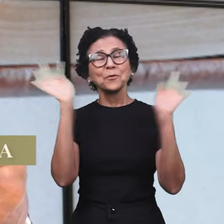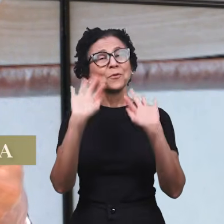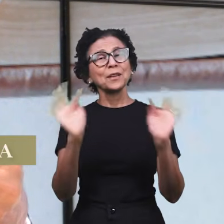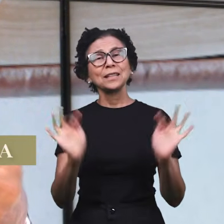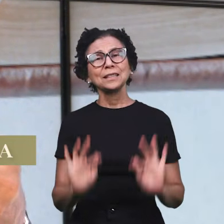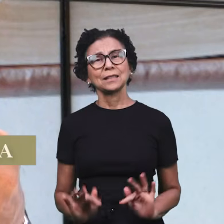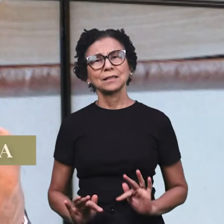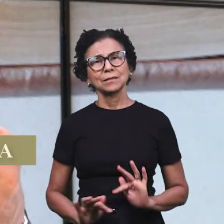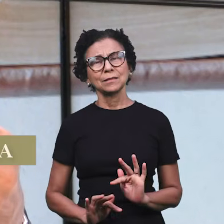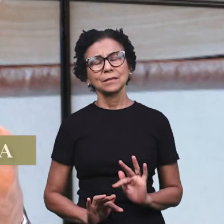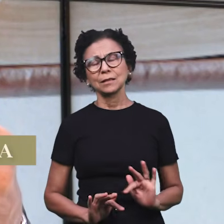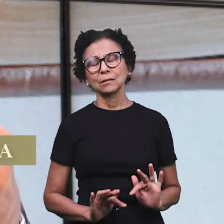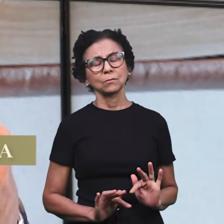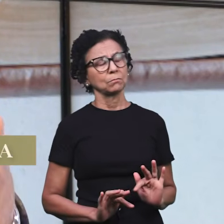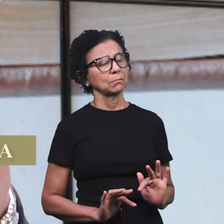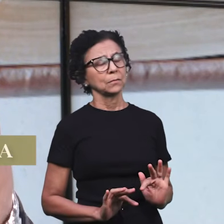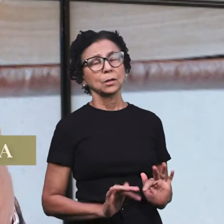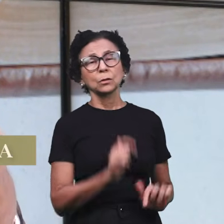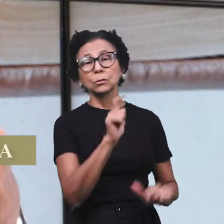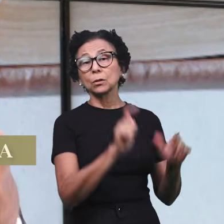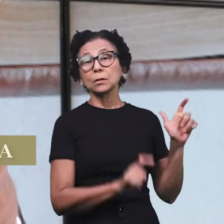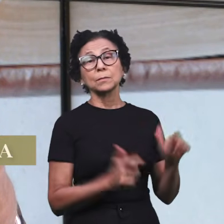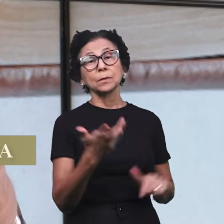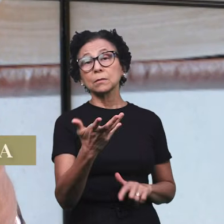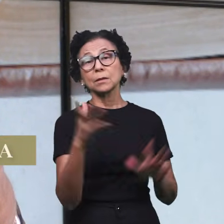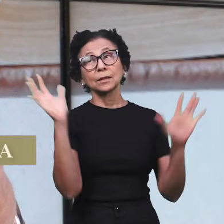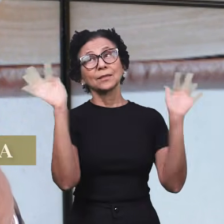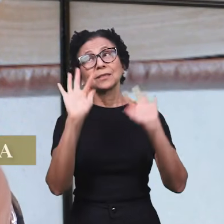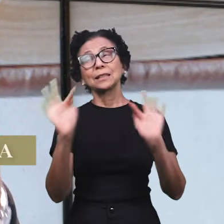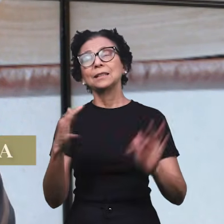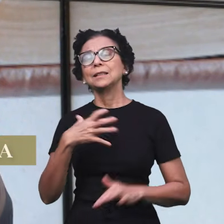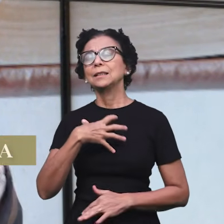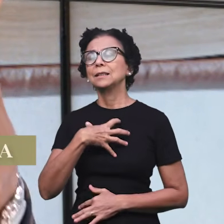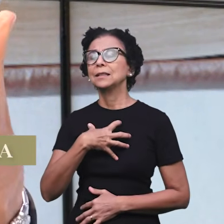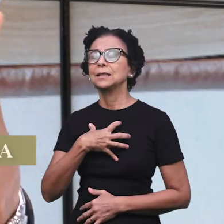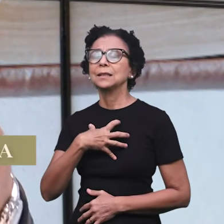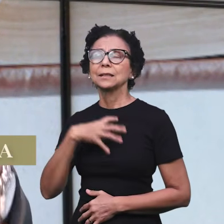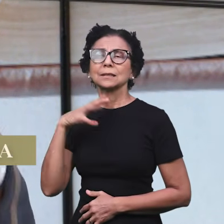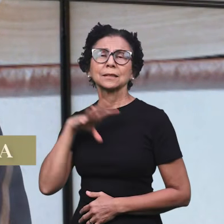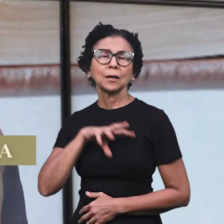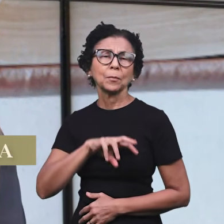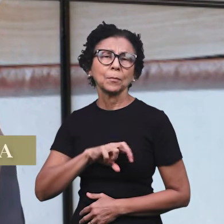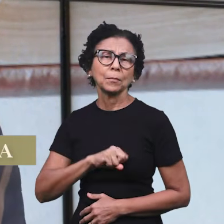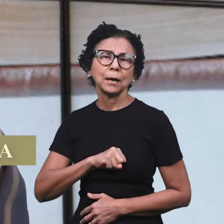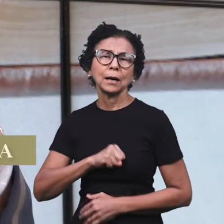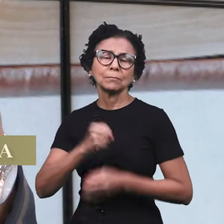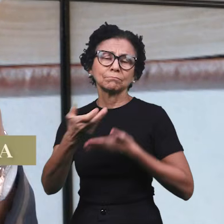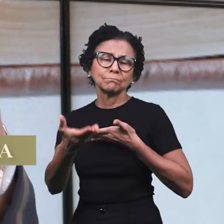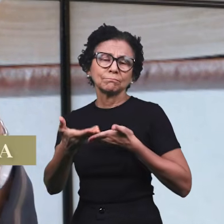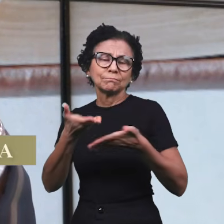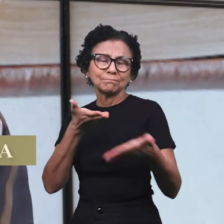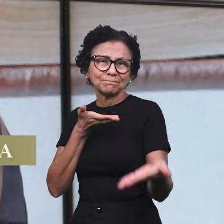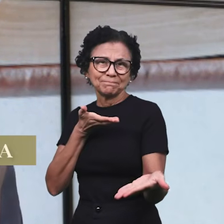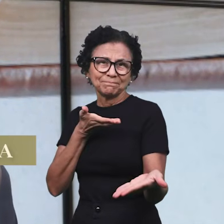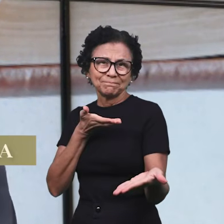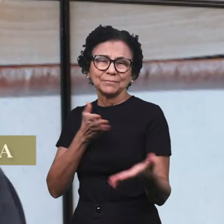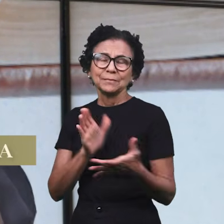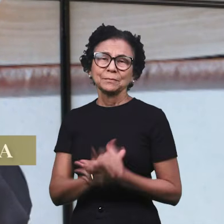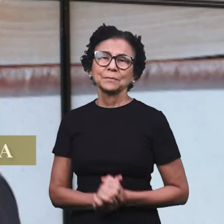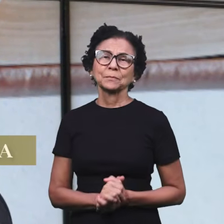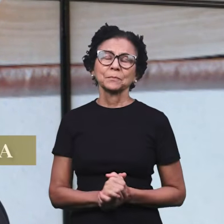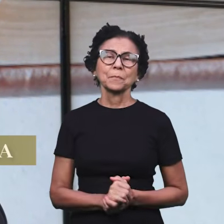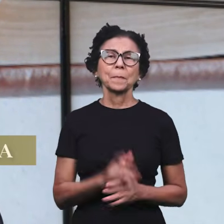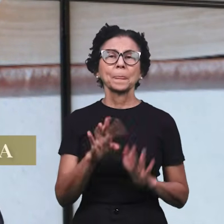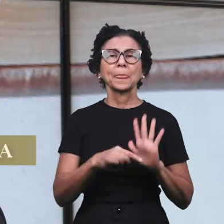que teme ao Senhor, que tem respeito pelo Senhor, né? Que respeita os mandamentos do Senhor, anda nos